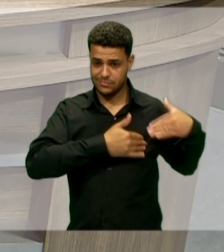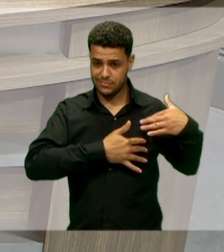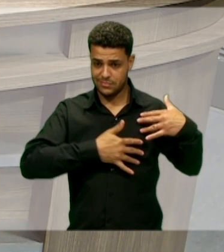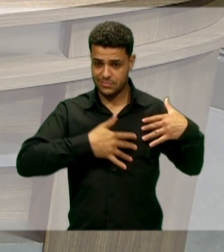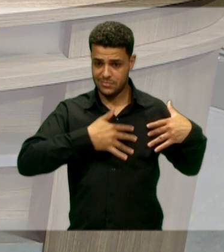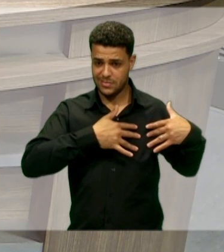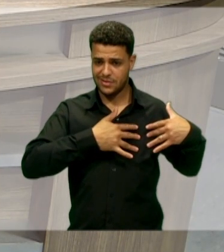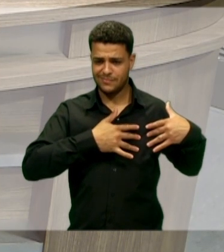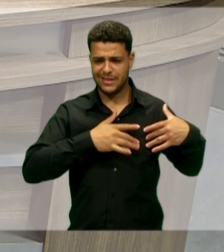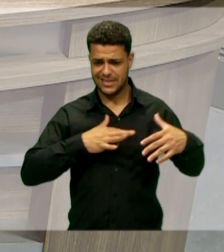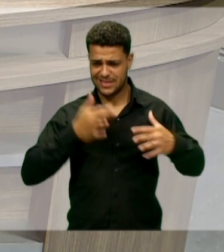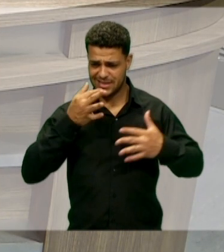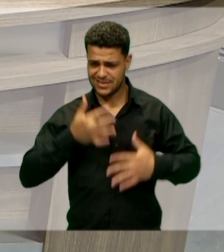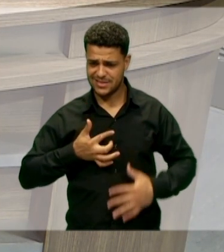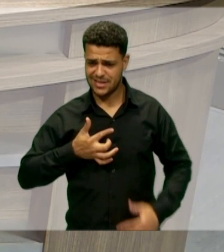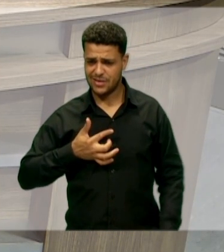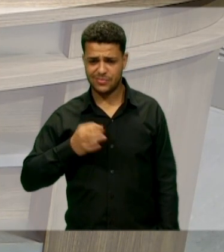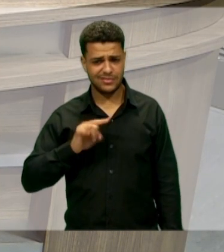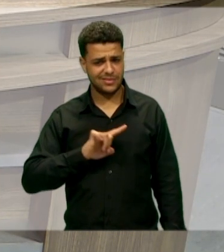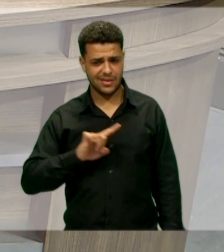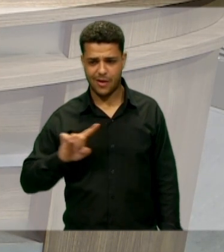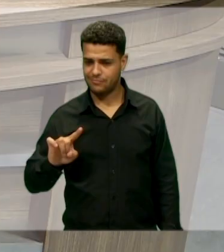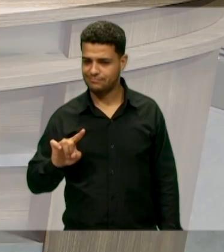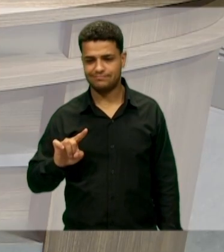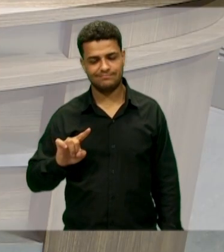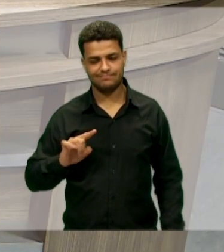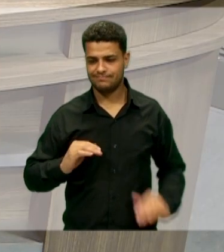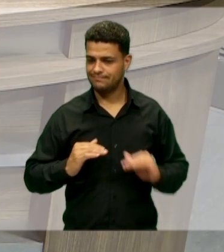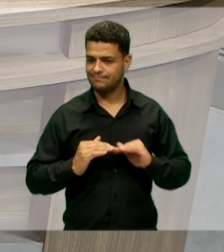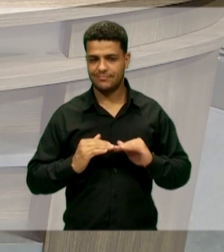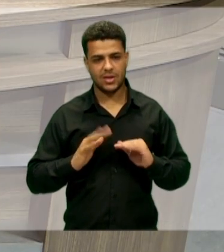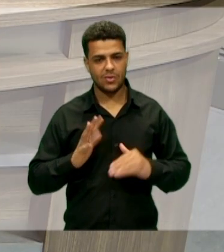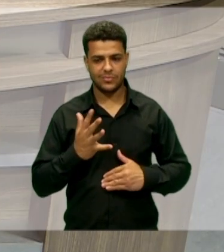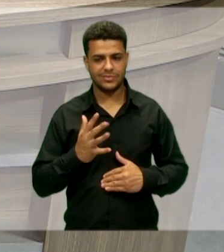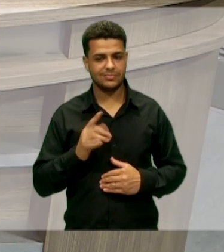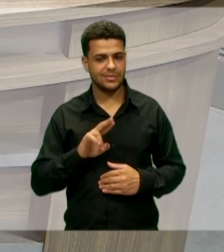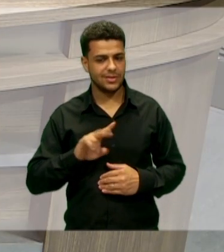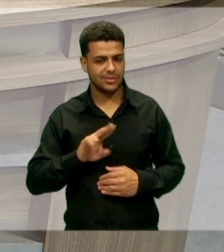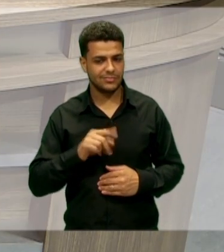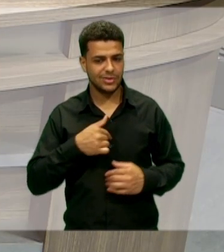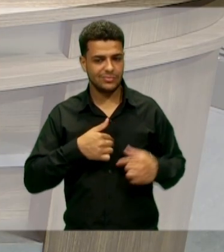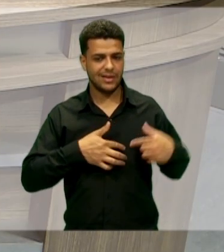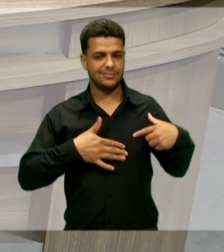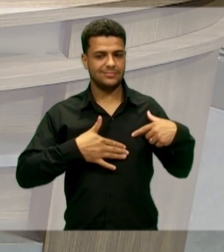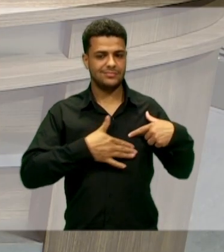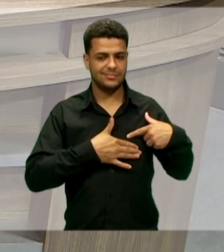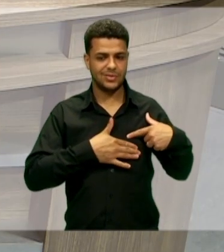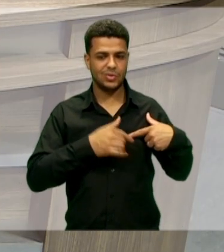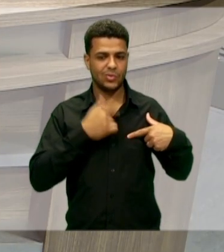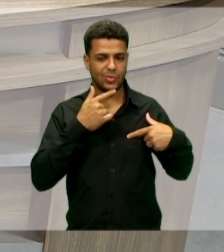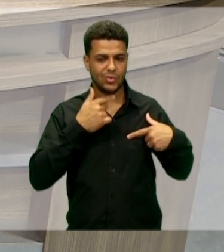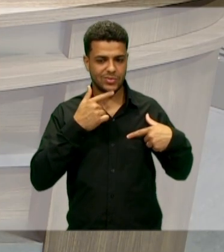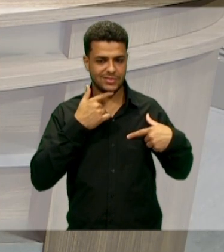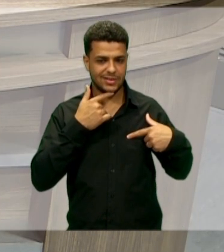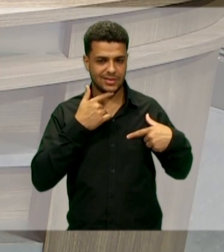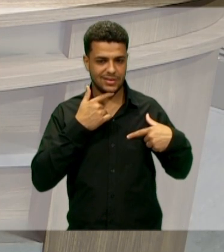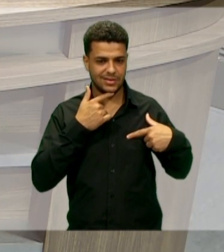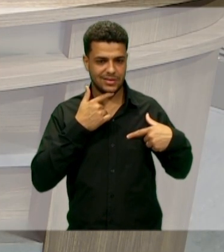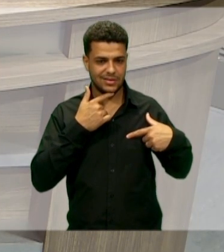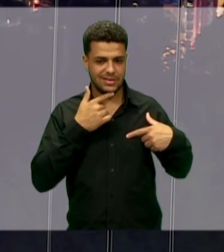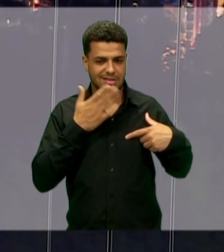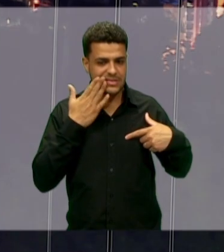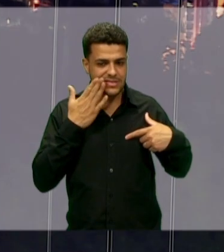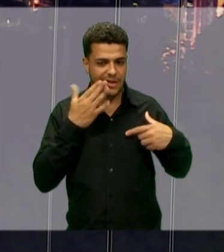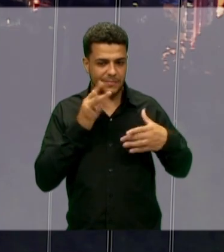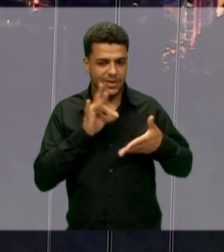sincero, não. Na minha opinião, não. Sabe por quê? Porque às vezes a gente não consegue